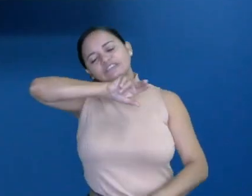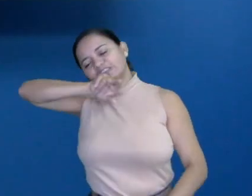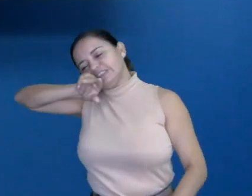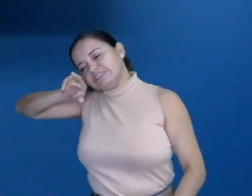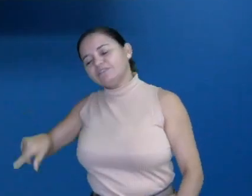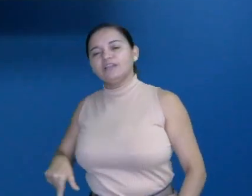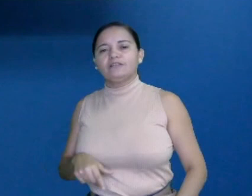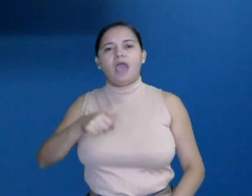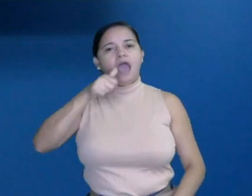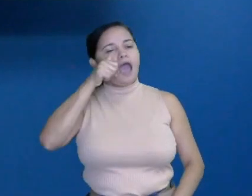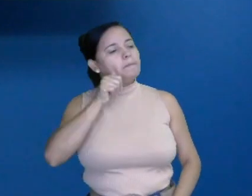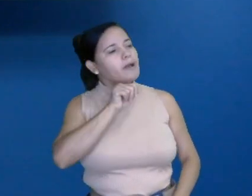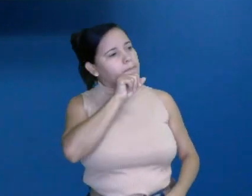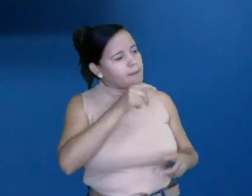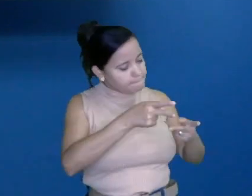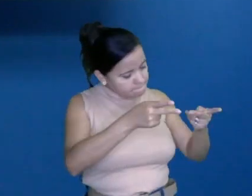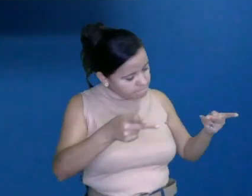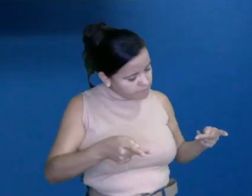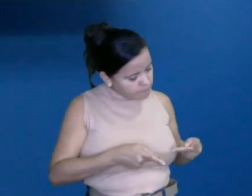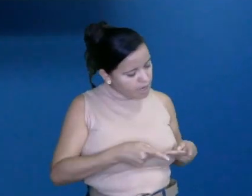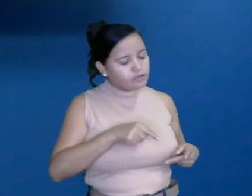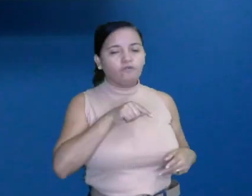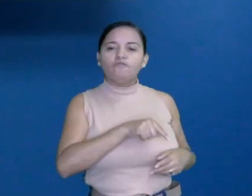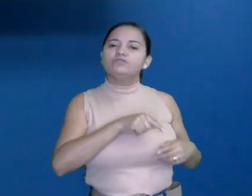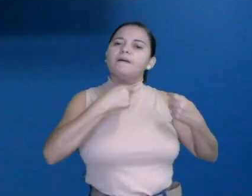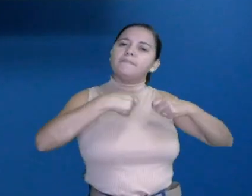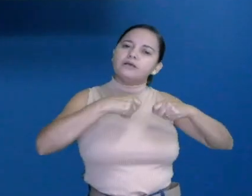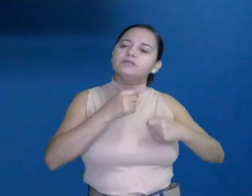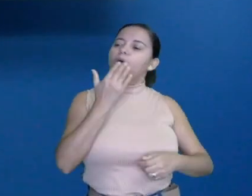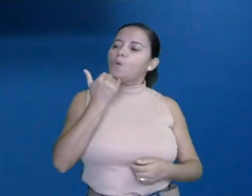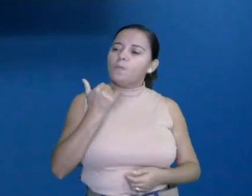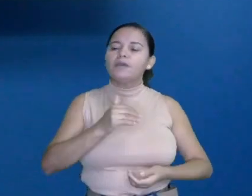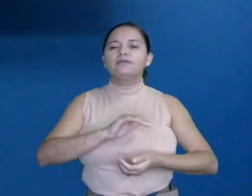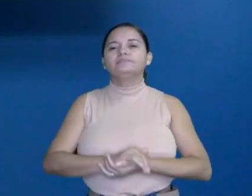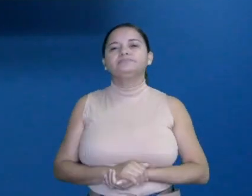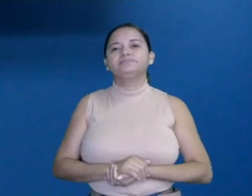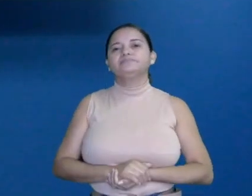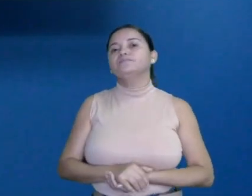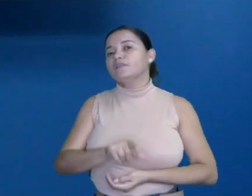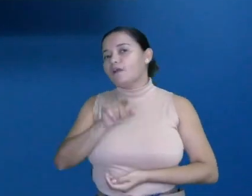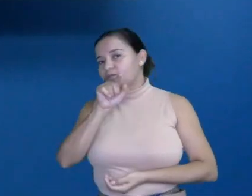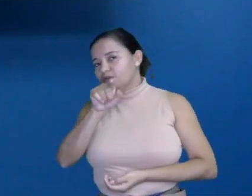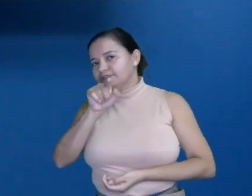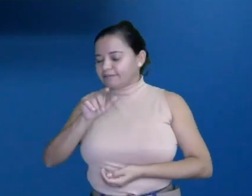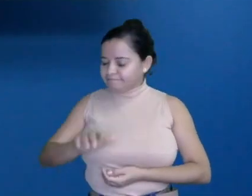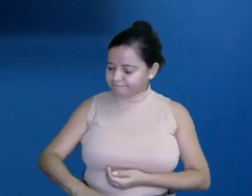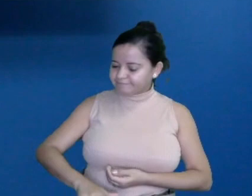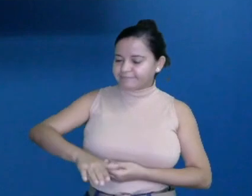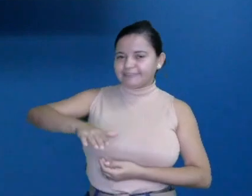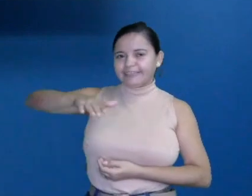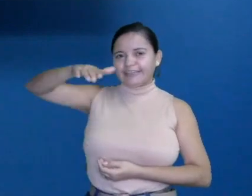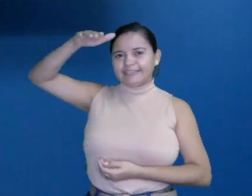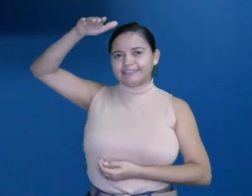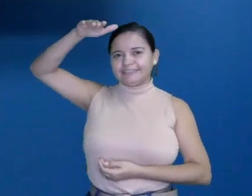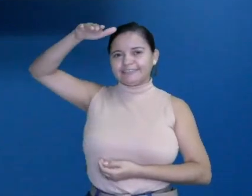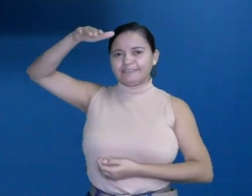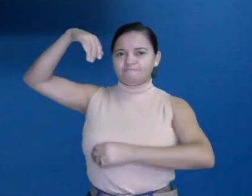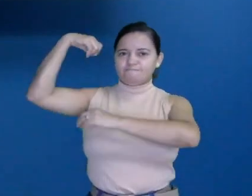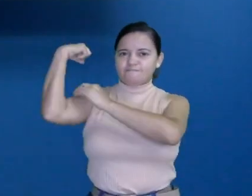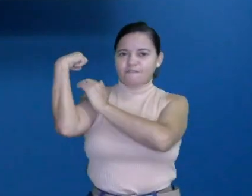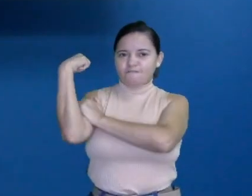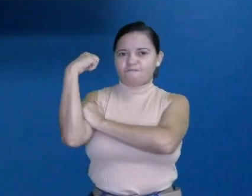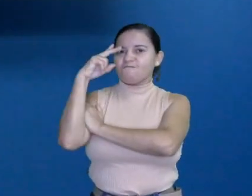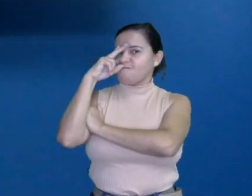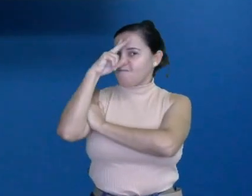você comer, você precisa comer, tá? Porque é a alimentação que vai fazer você crescer forte